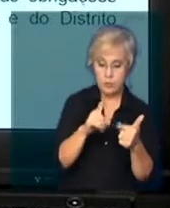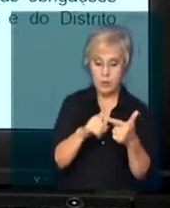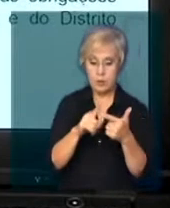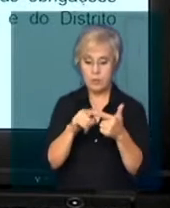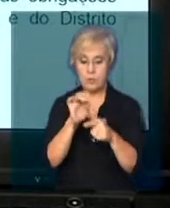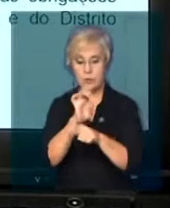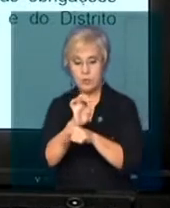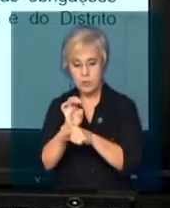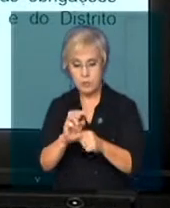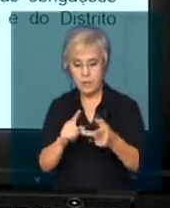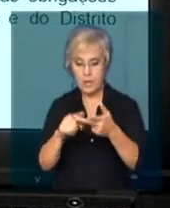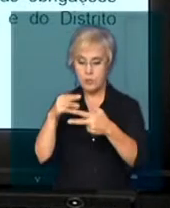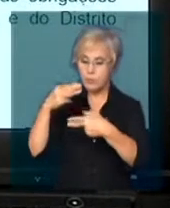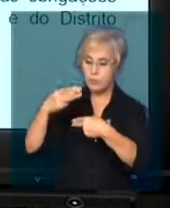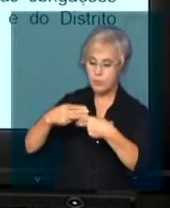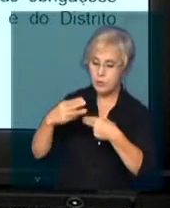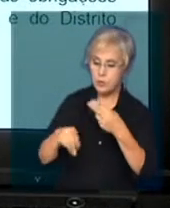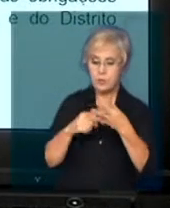Distrito Federal.